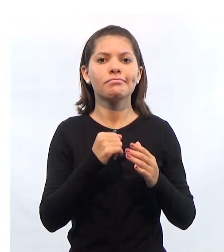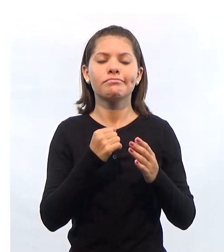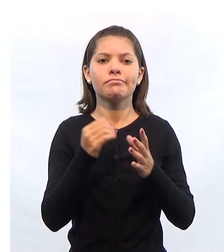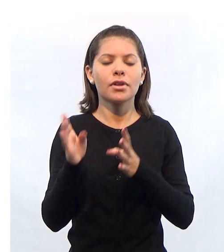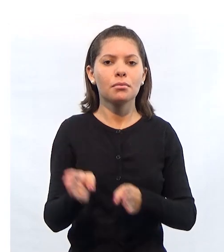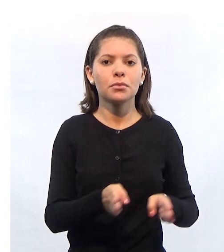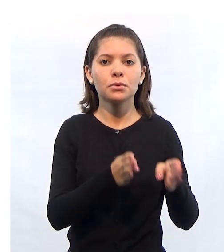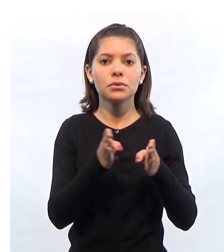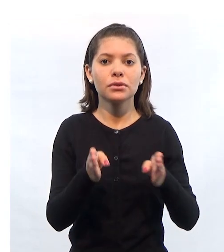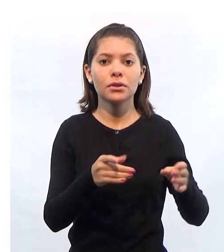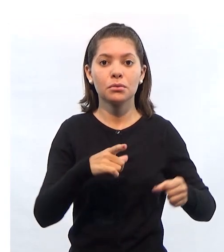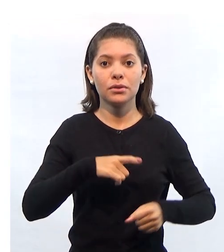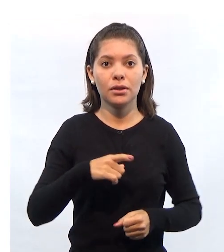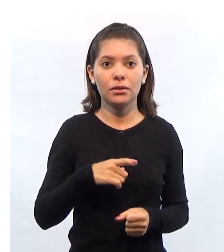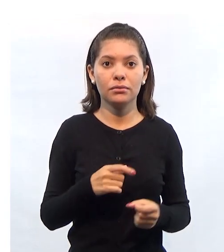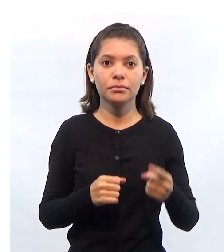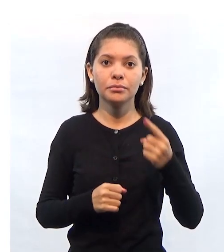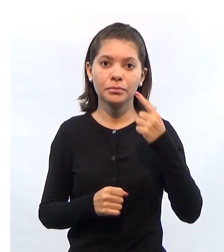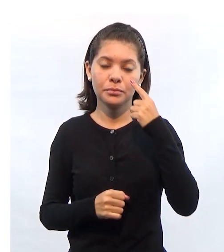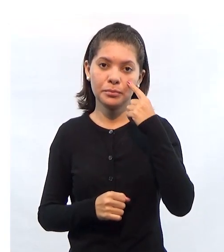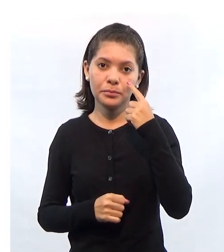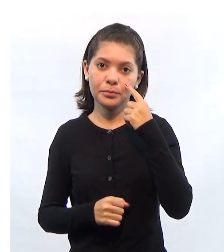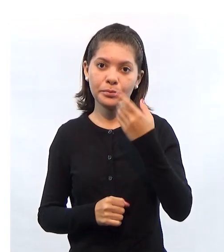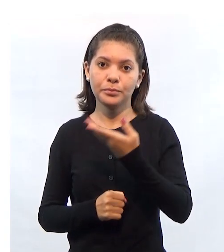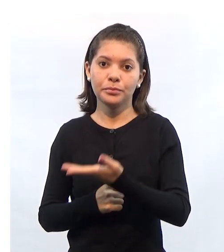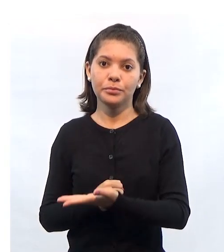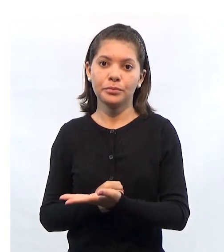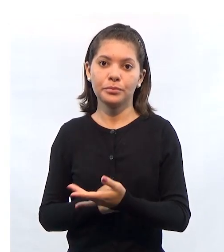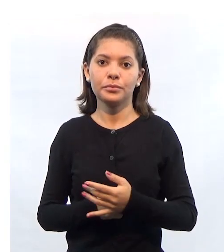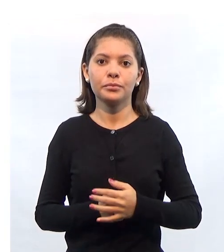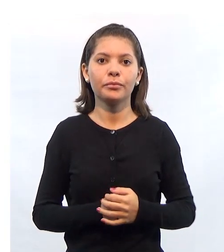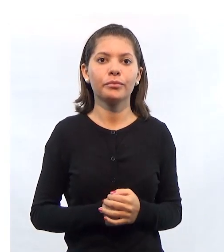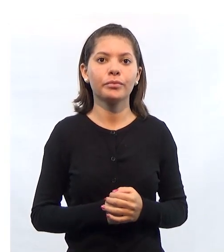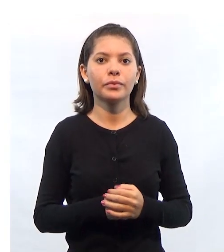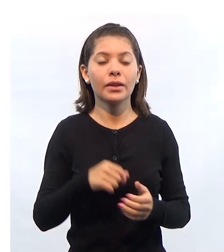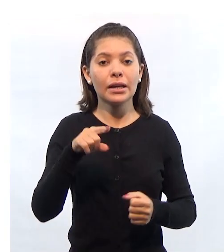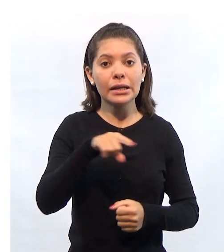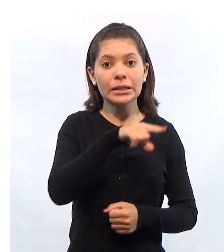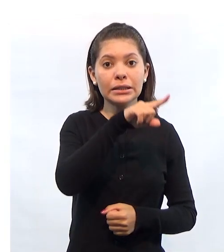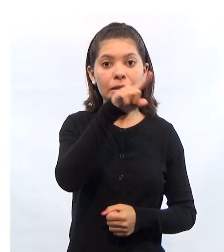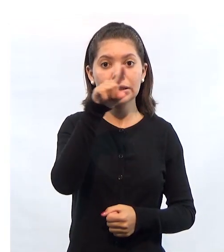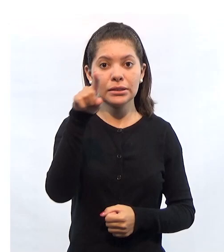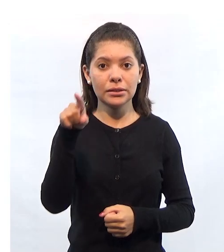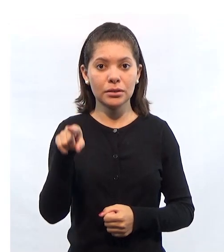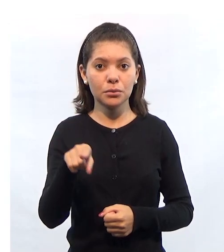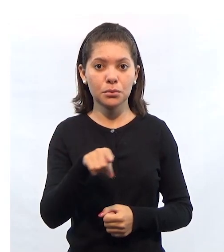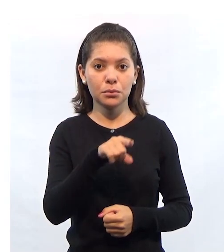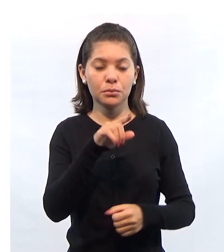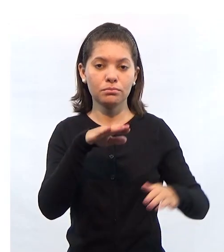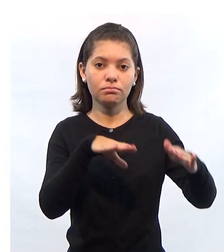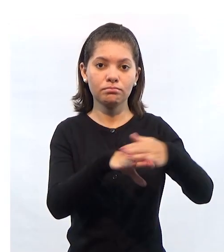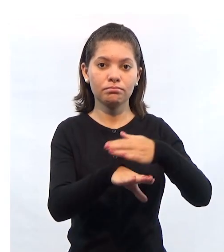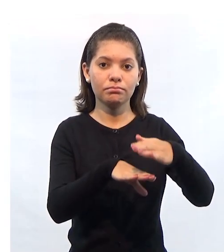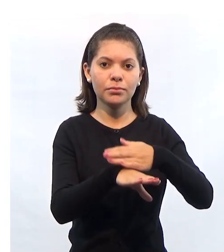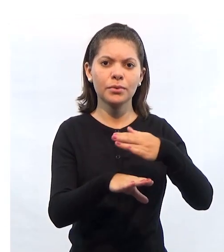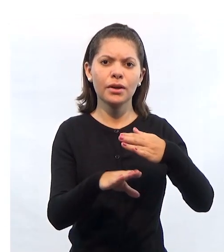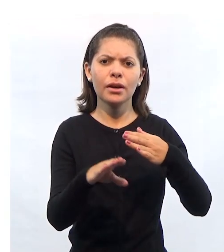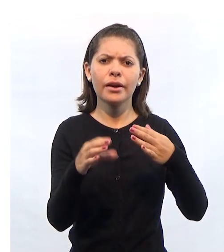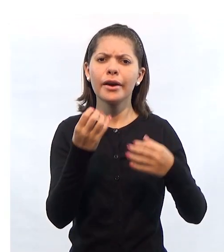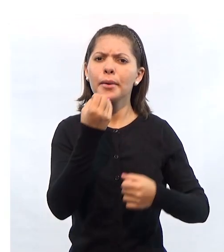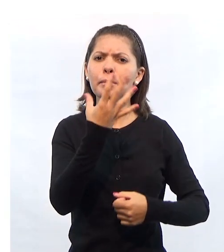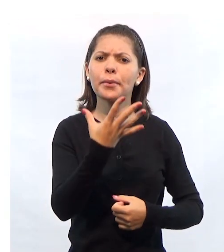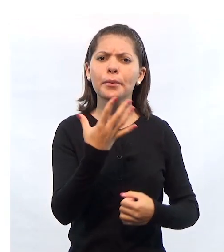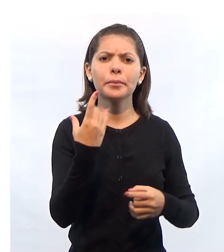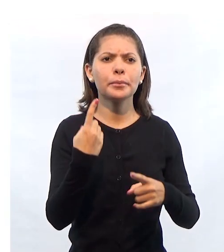nós temos um estoque em ciclo. Esse estoque em ciclo, ele é útil para